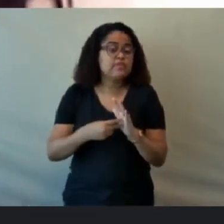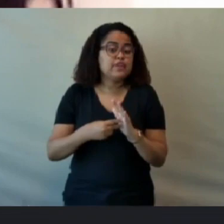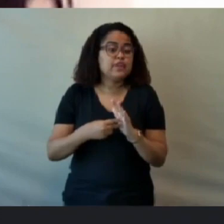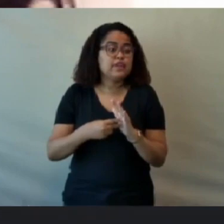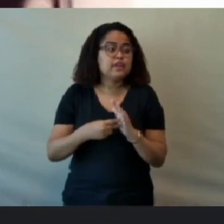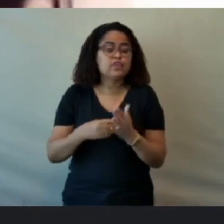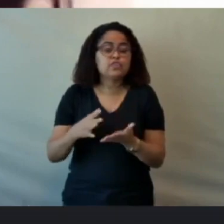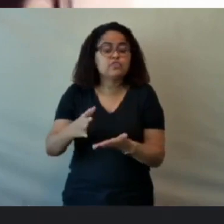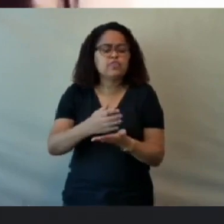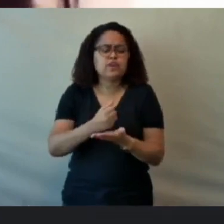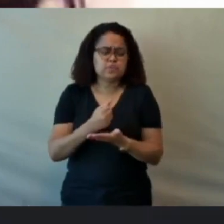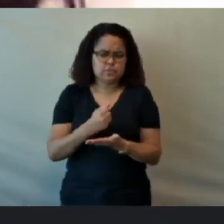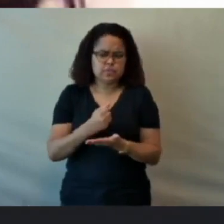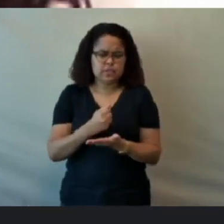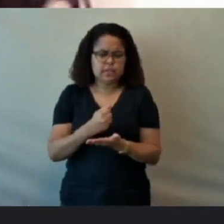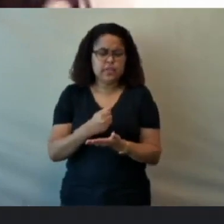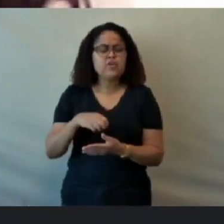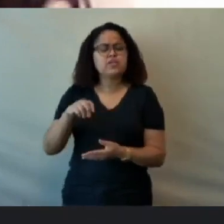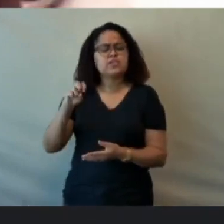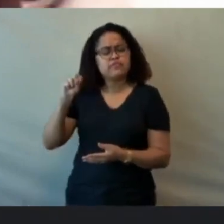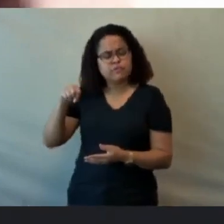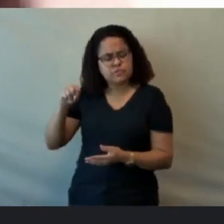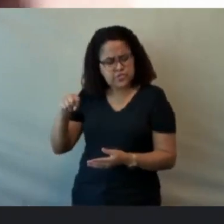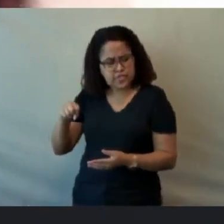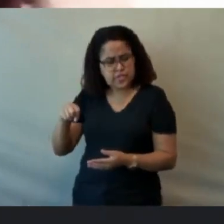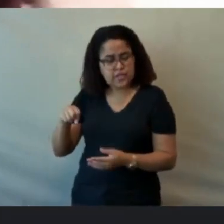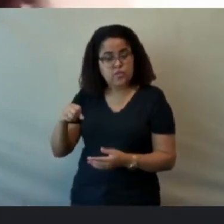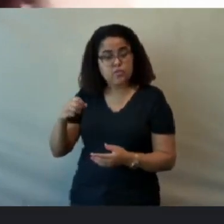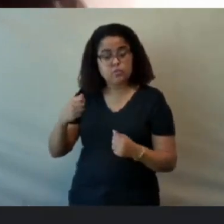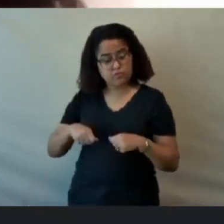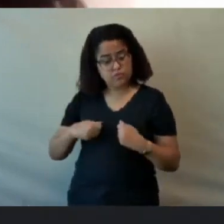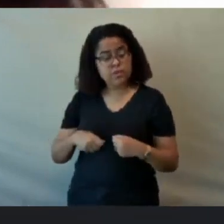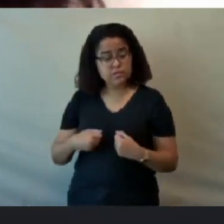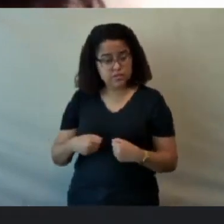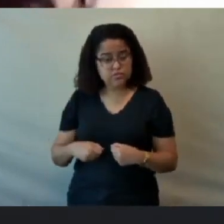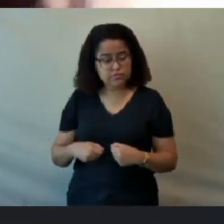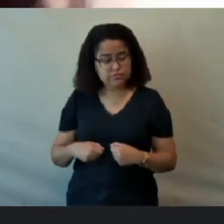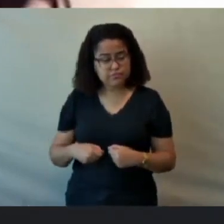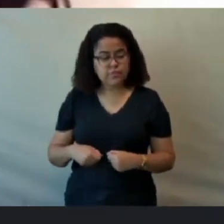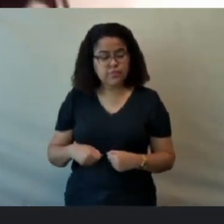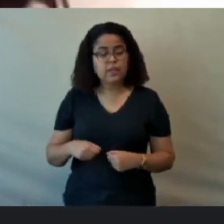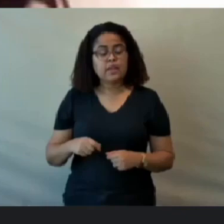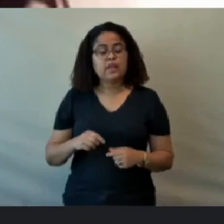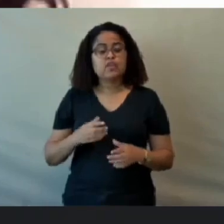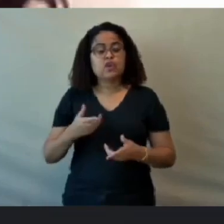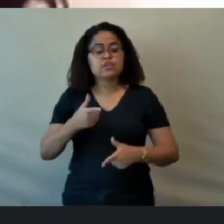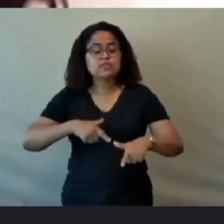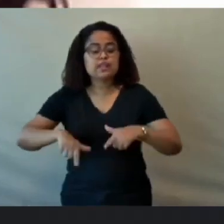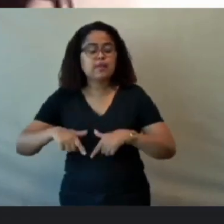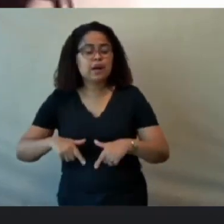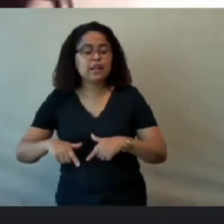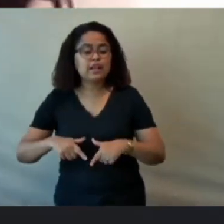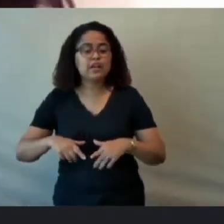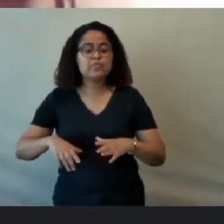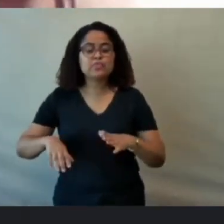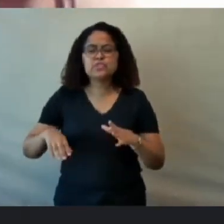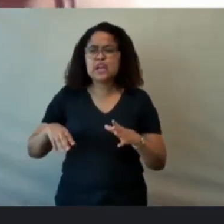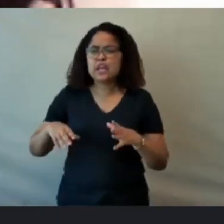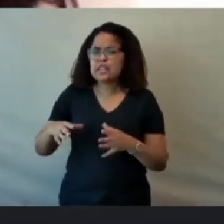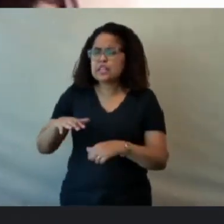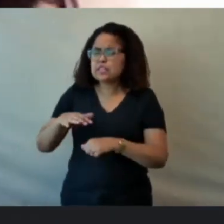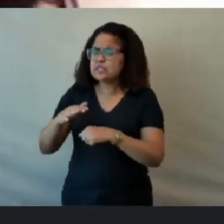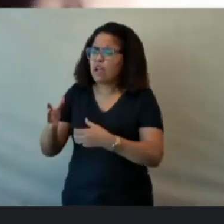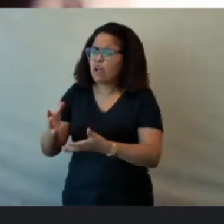claro que nós vamos acolher sim quando for necessário, mas a gente trabalha na perspectiva do acolhimento em caráter excepcional,